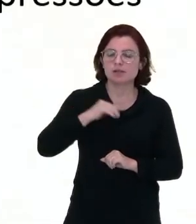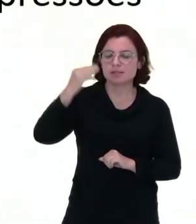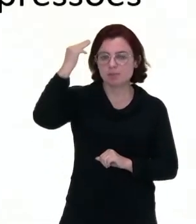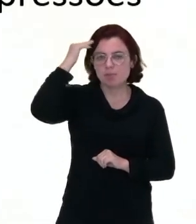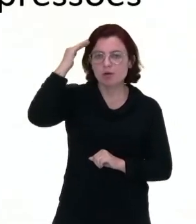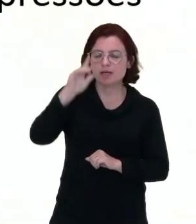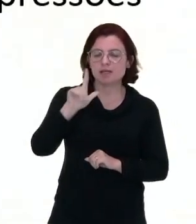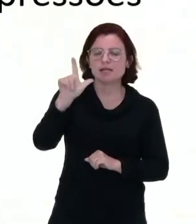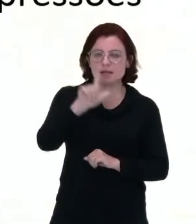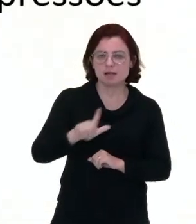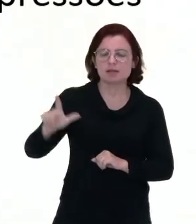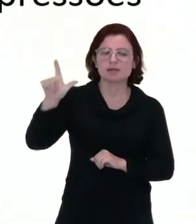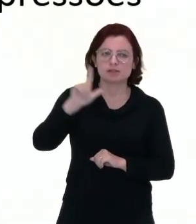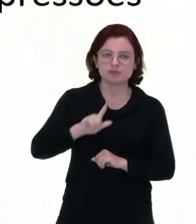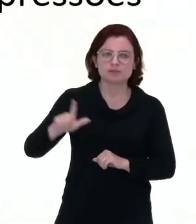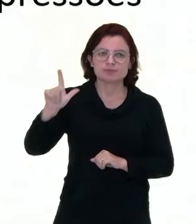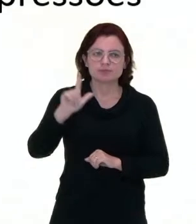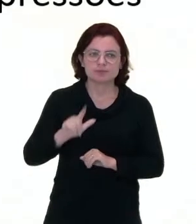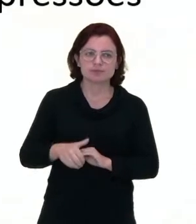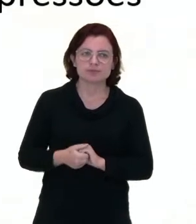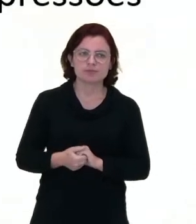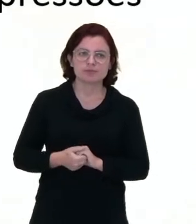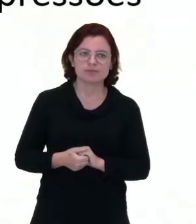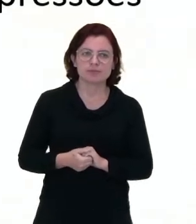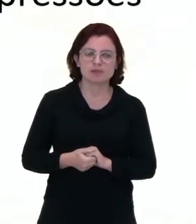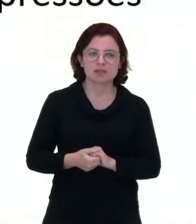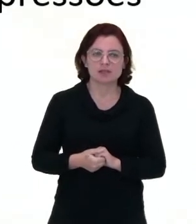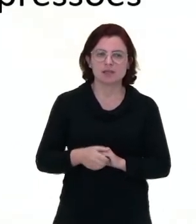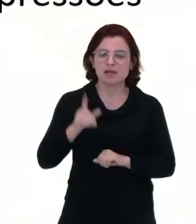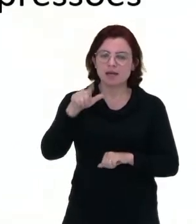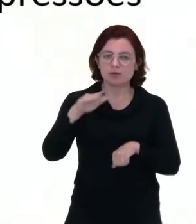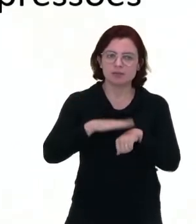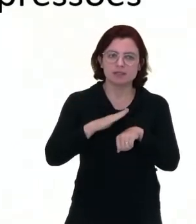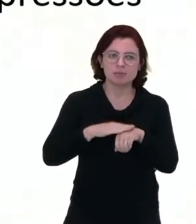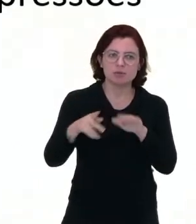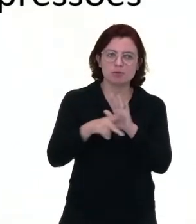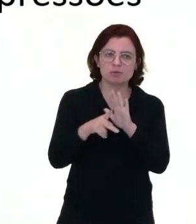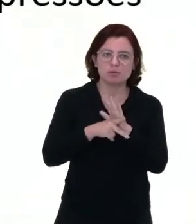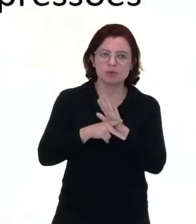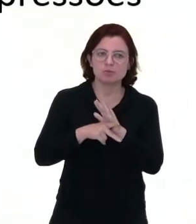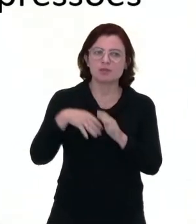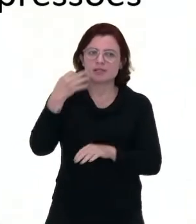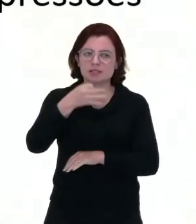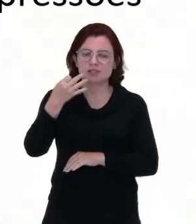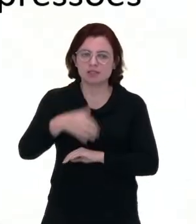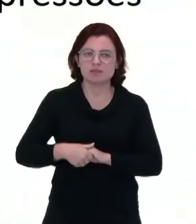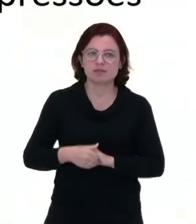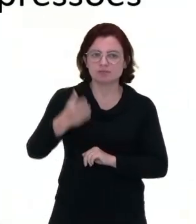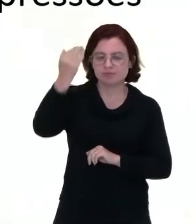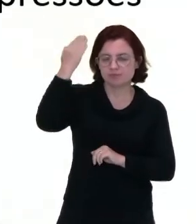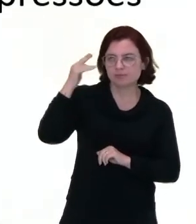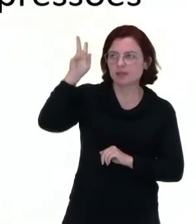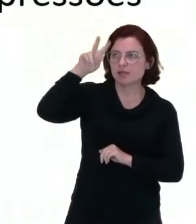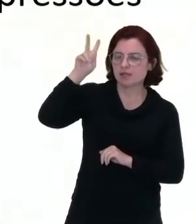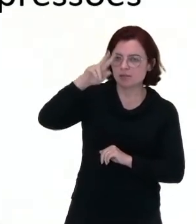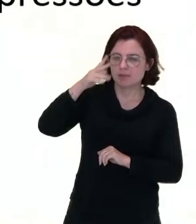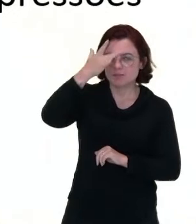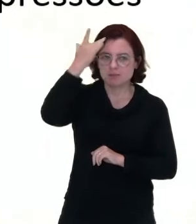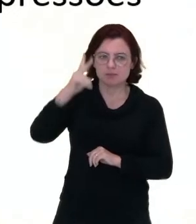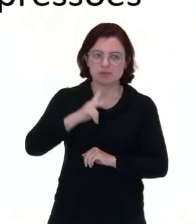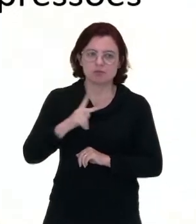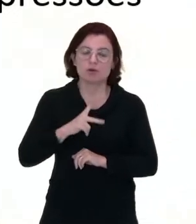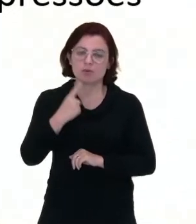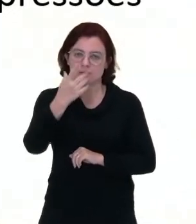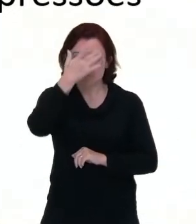à memória literária, o tempo na narrativa. Por meio das lembranças pessoais, então, o escritor